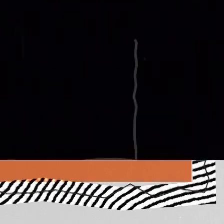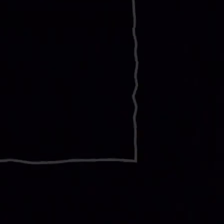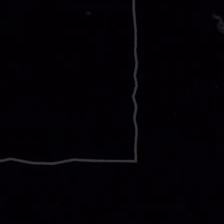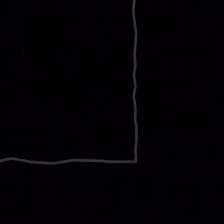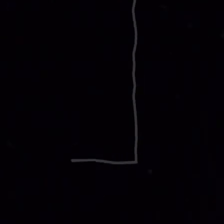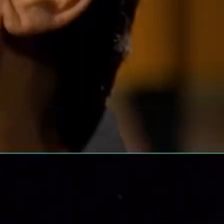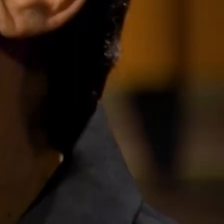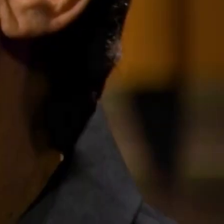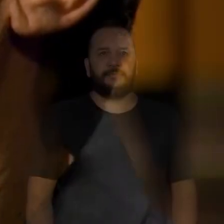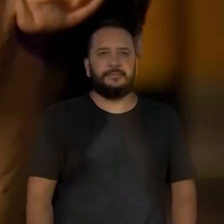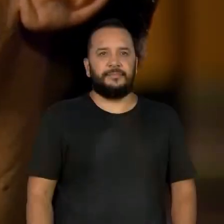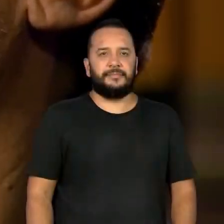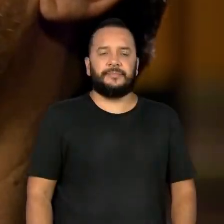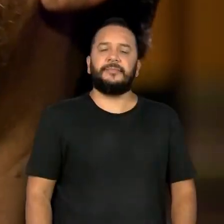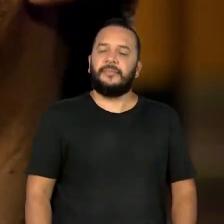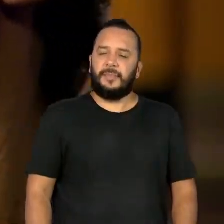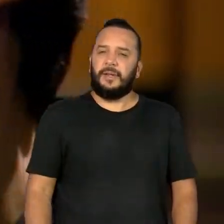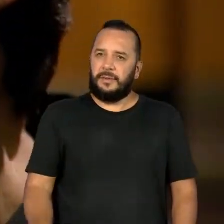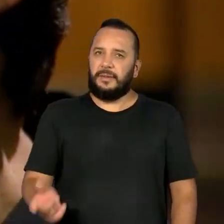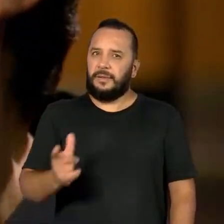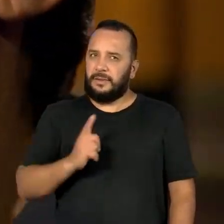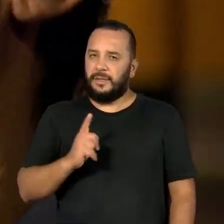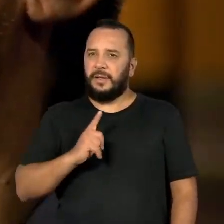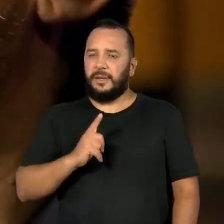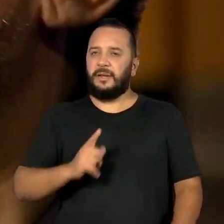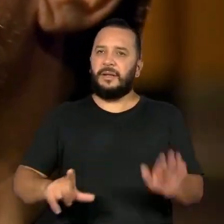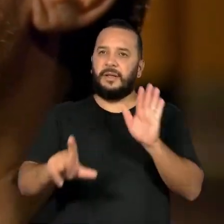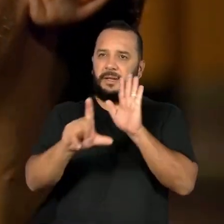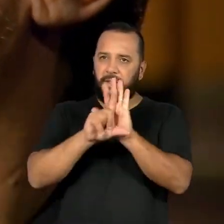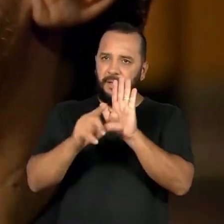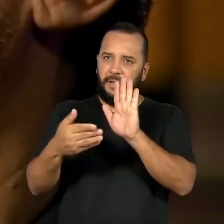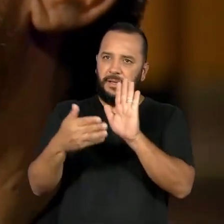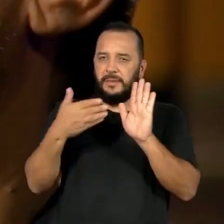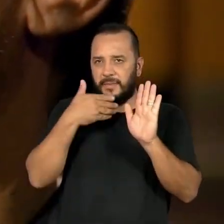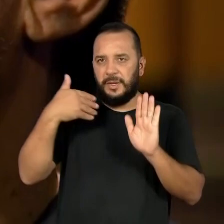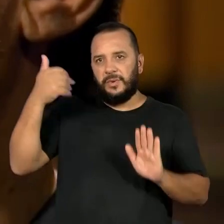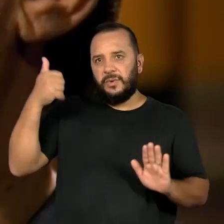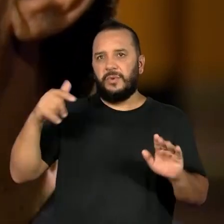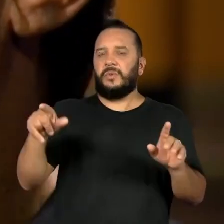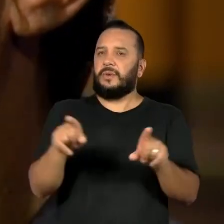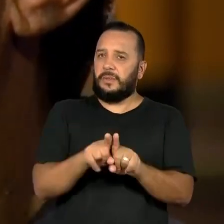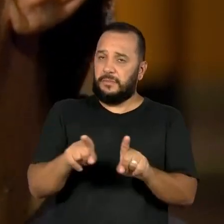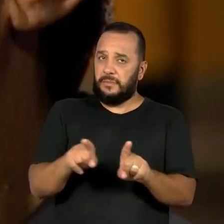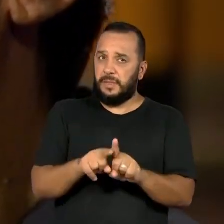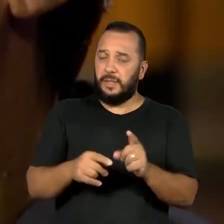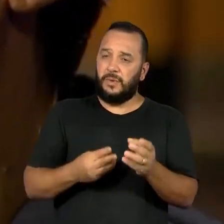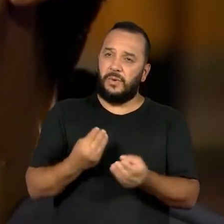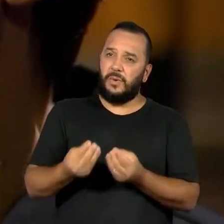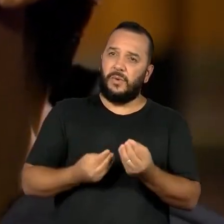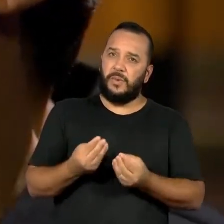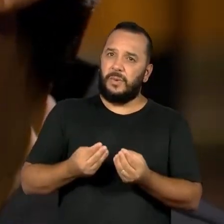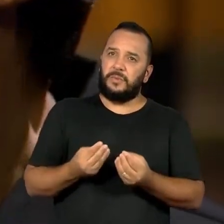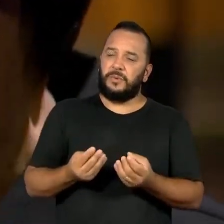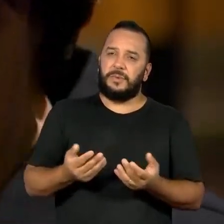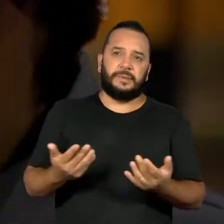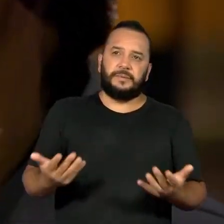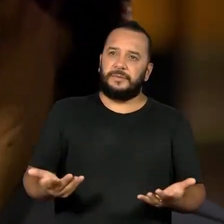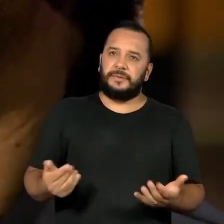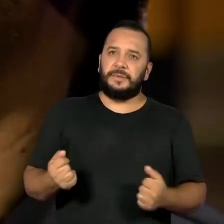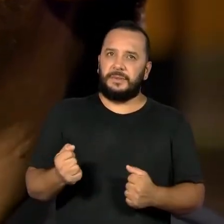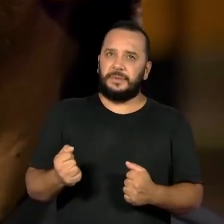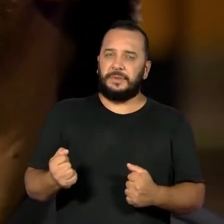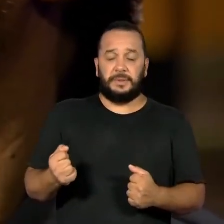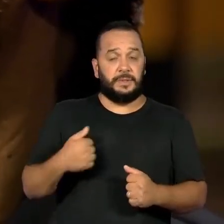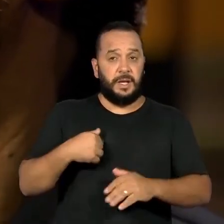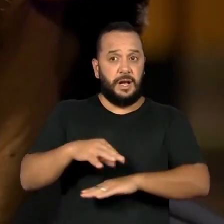sim muita coisa melhorou na legislação na na forma como eh enfim grandes